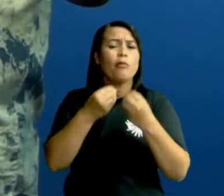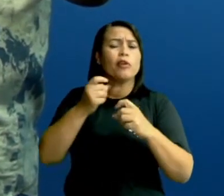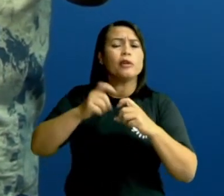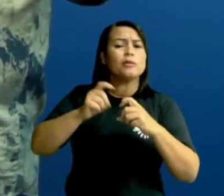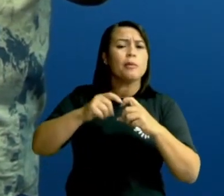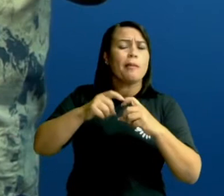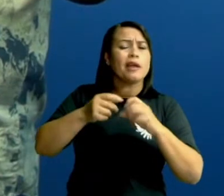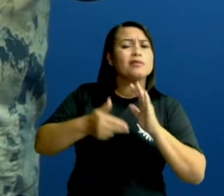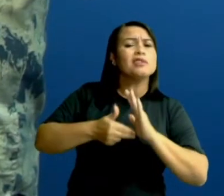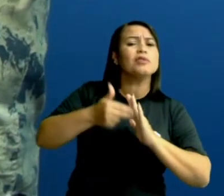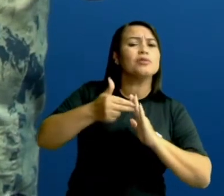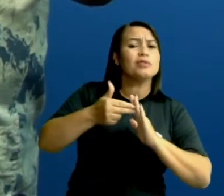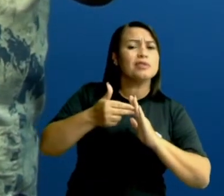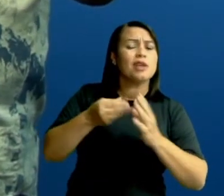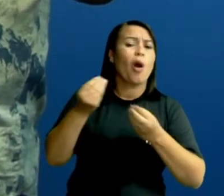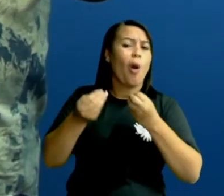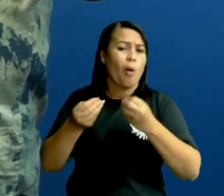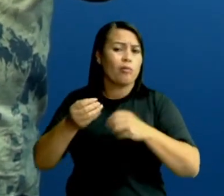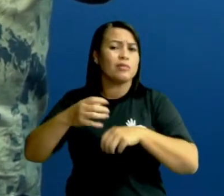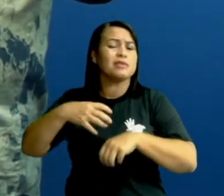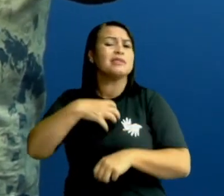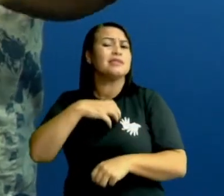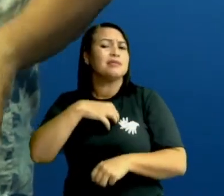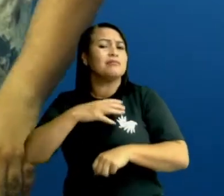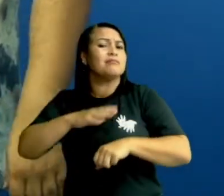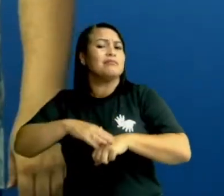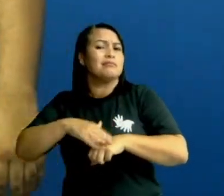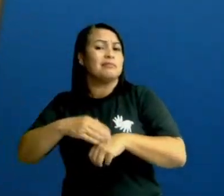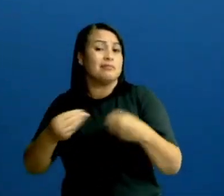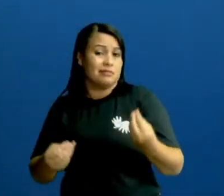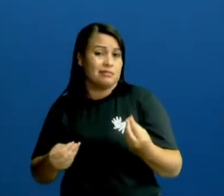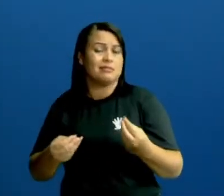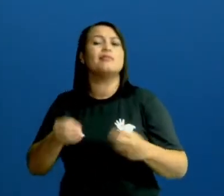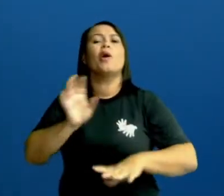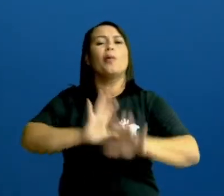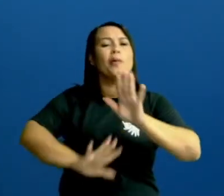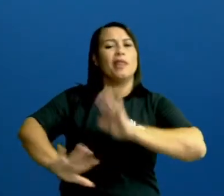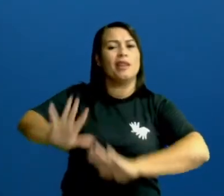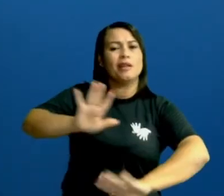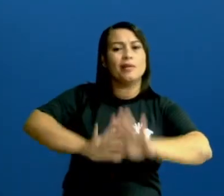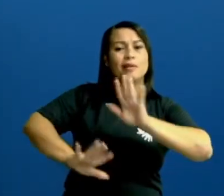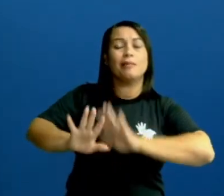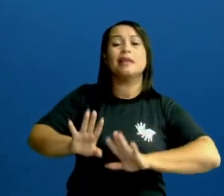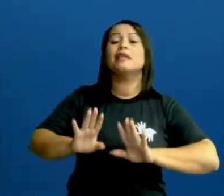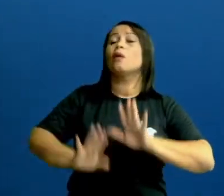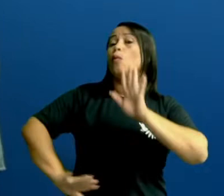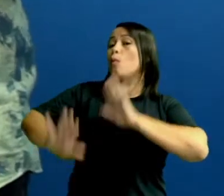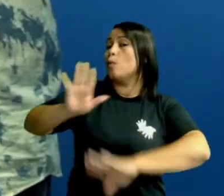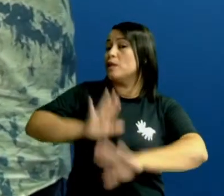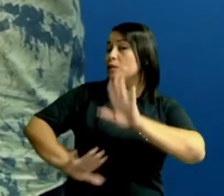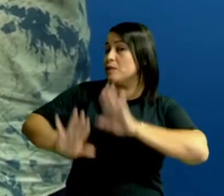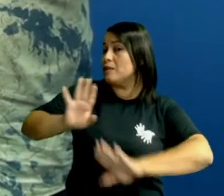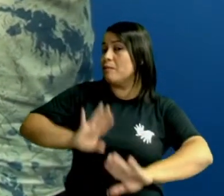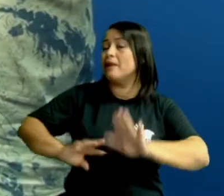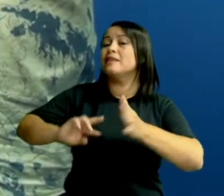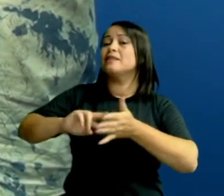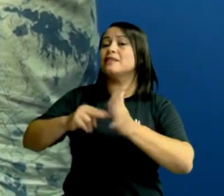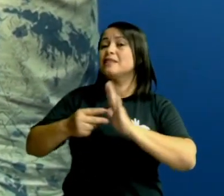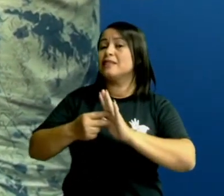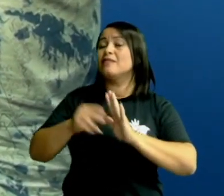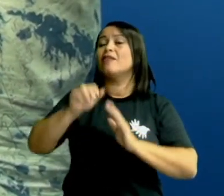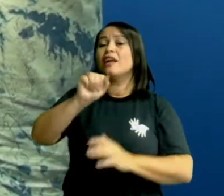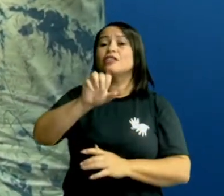que os médicos realizaram? De que modo? De que maneira? Cuidadosamente. Então, o cuidadosamente é um